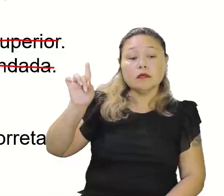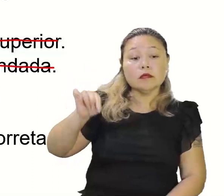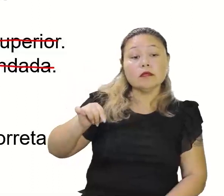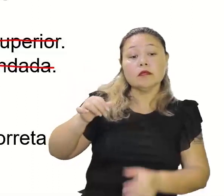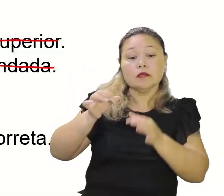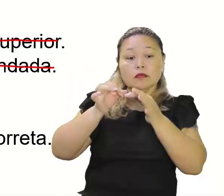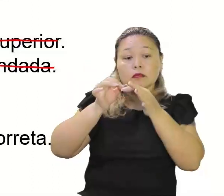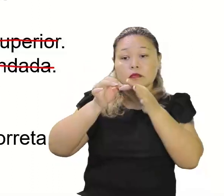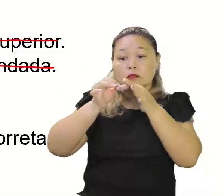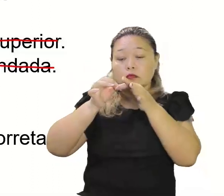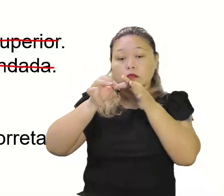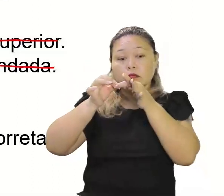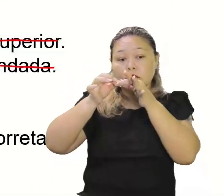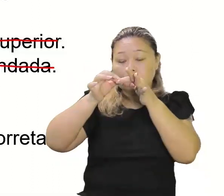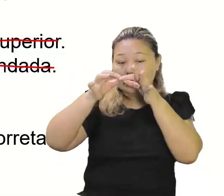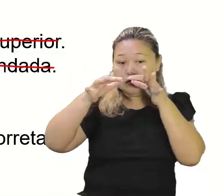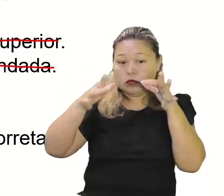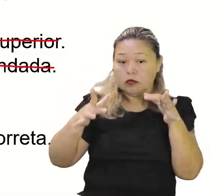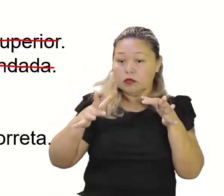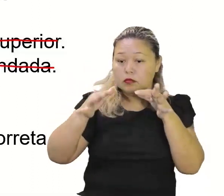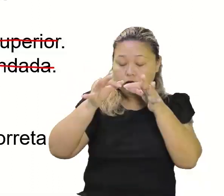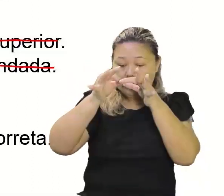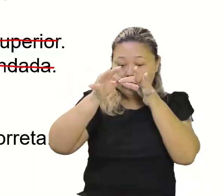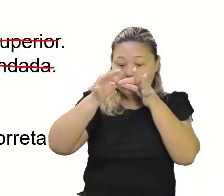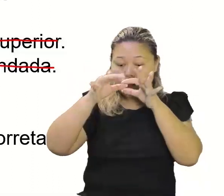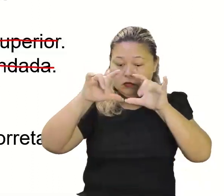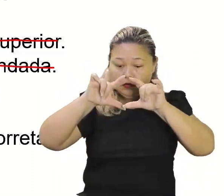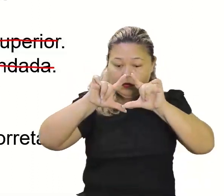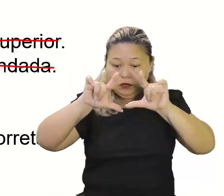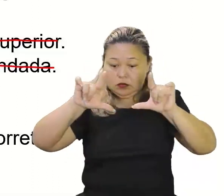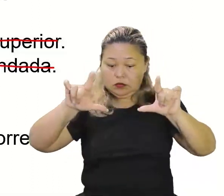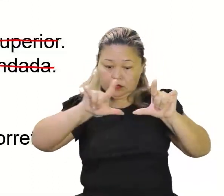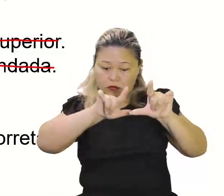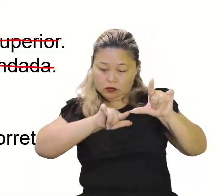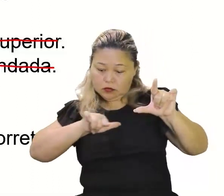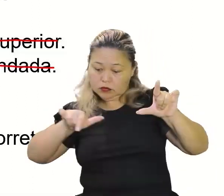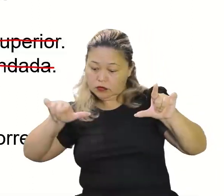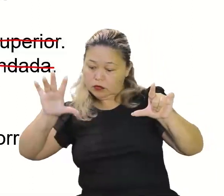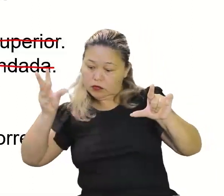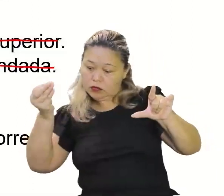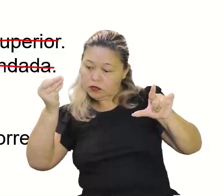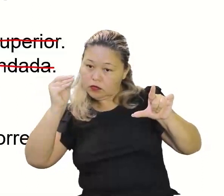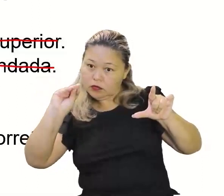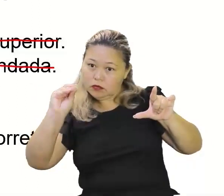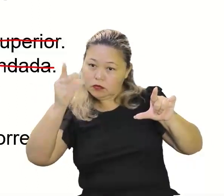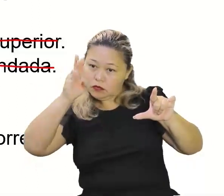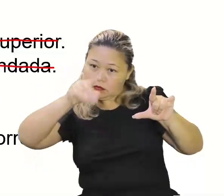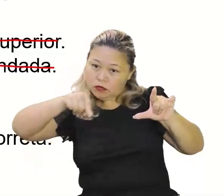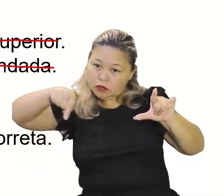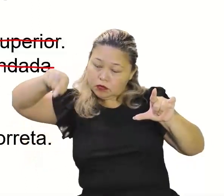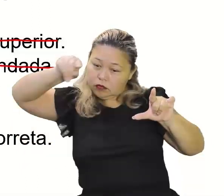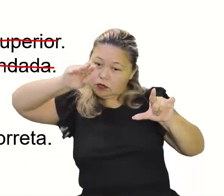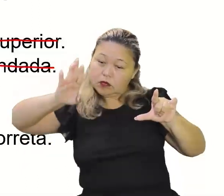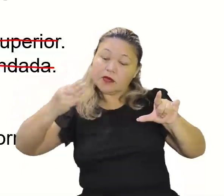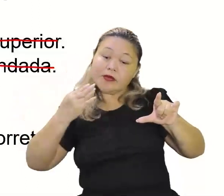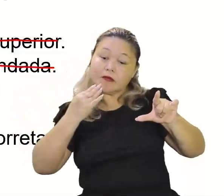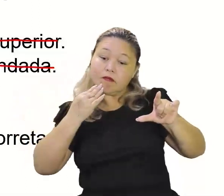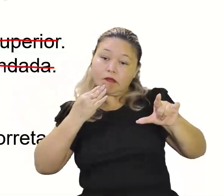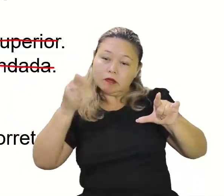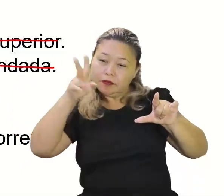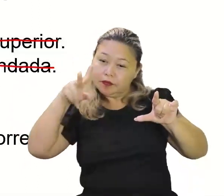é, né, professor Maurício? Porque para ser um prisma teria que estar completo aqui, né? Isso. Ó, não poderia ter essa falha, né? Parece que alguém